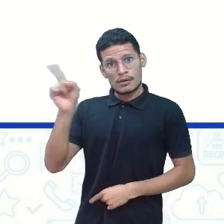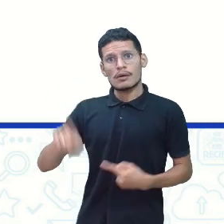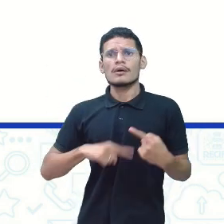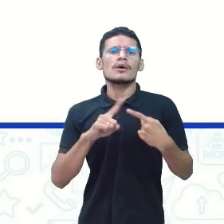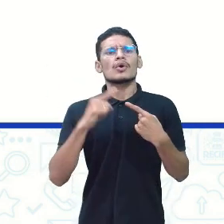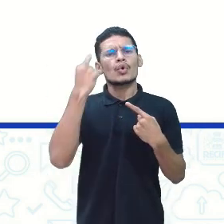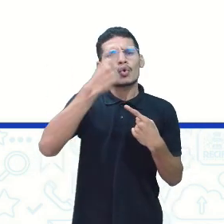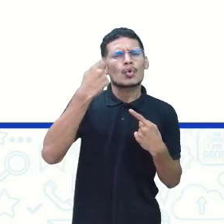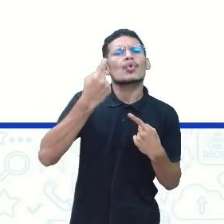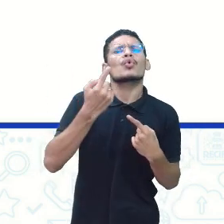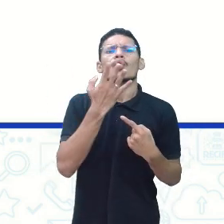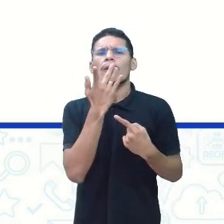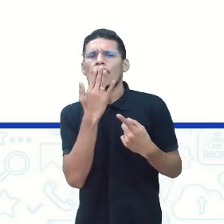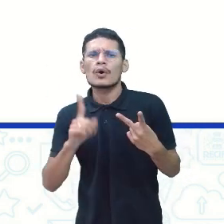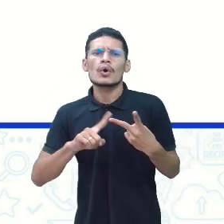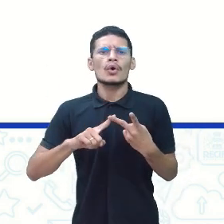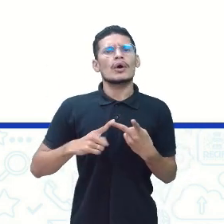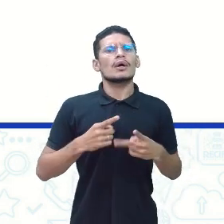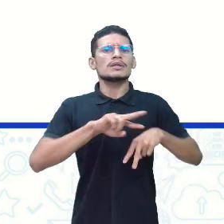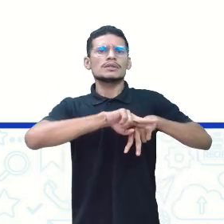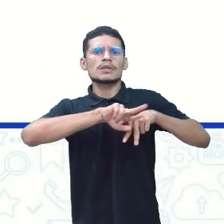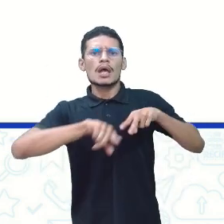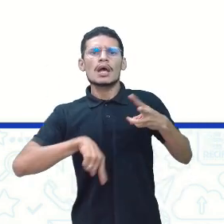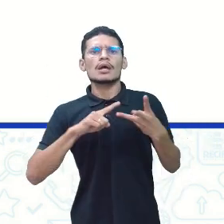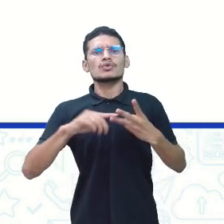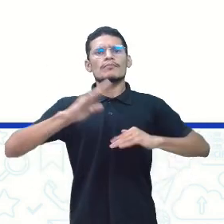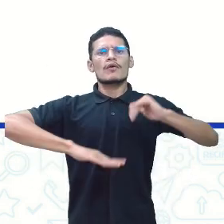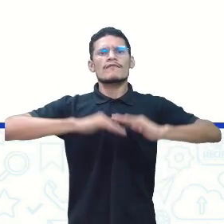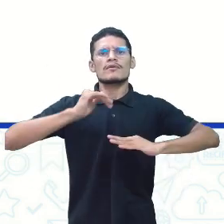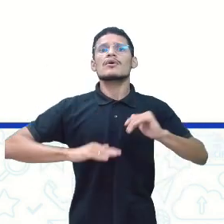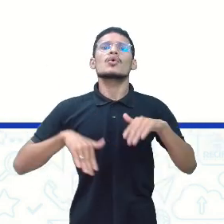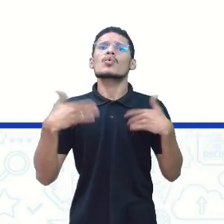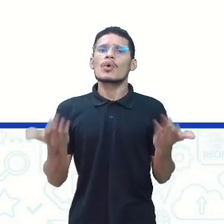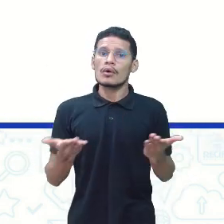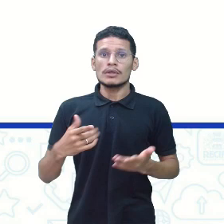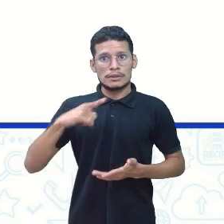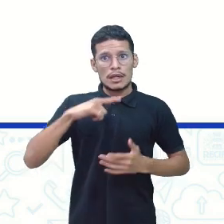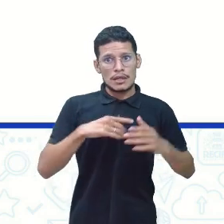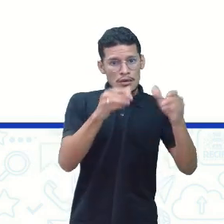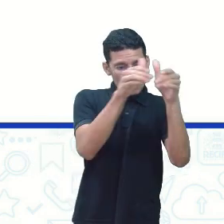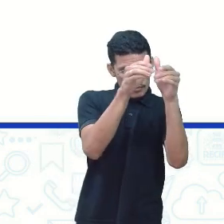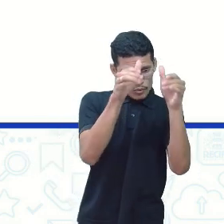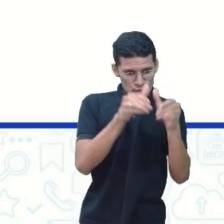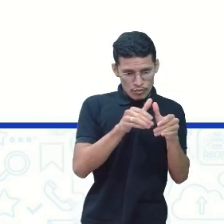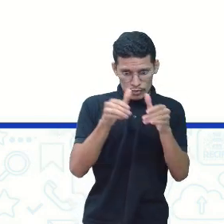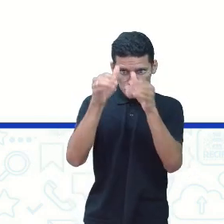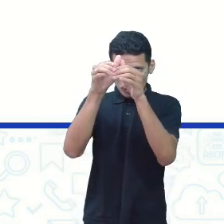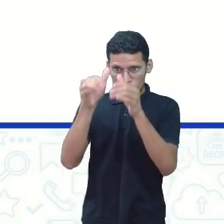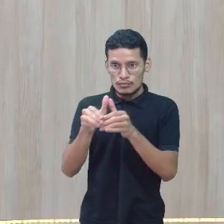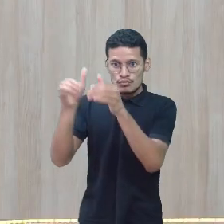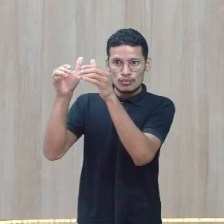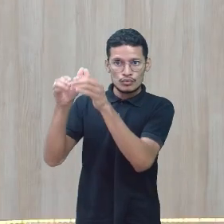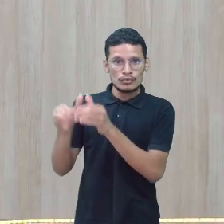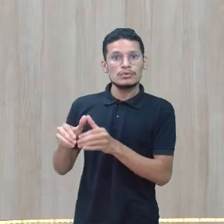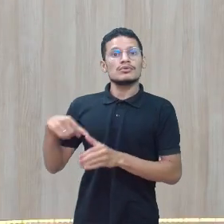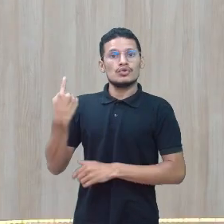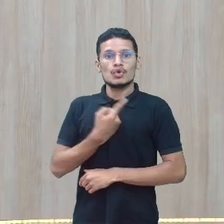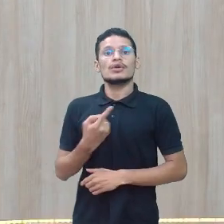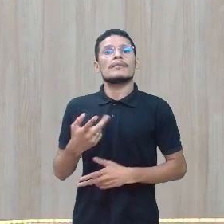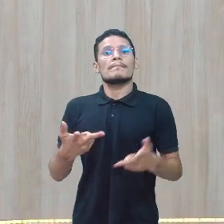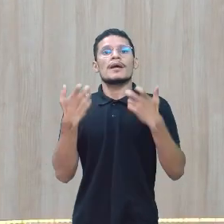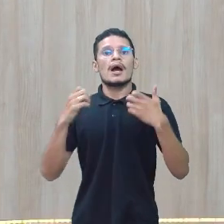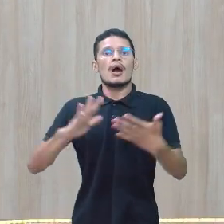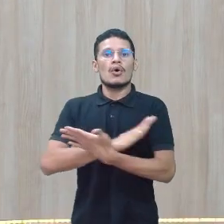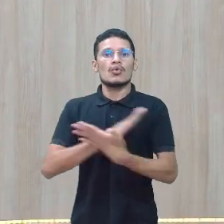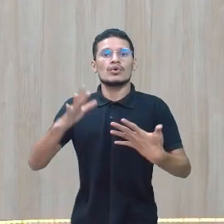dos olhos, o sexo, a profissão. Então, eu juntei em grupinhos para a gente perceber alguns detalhes em relação a